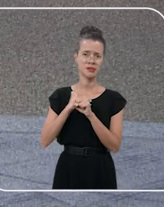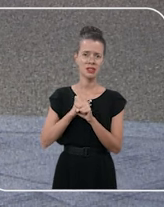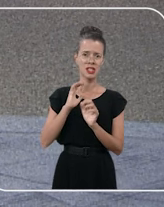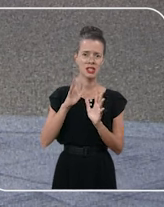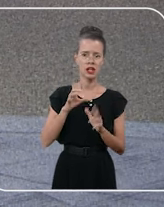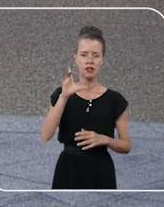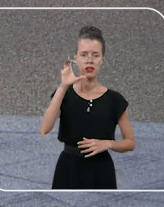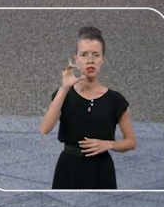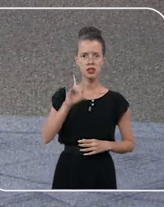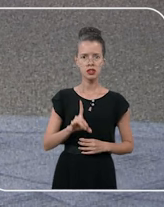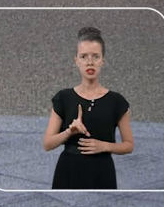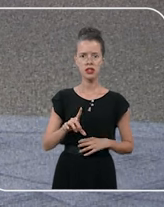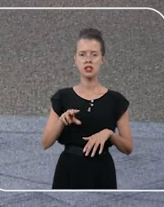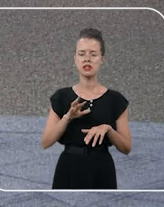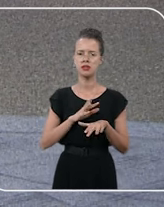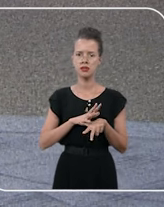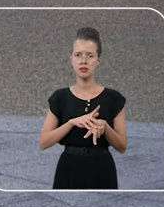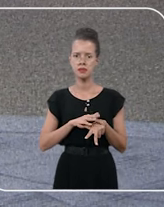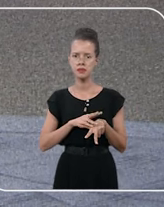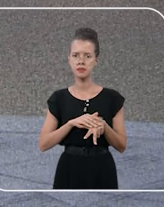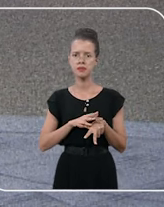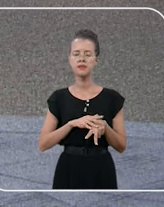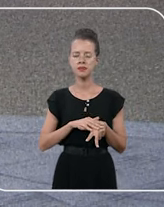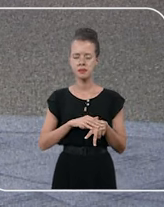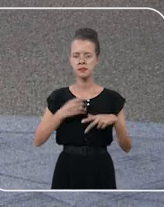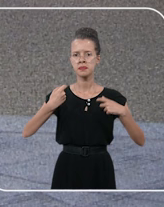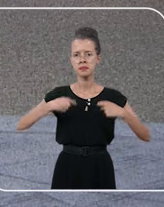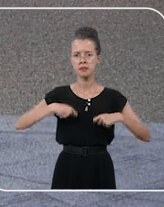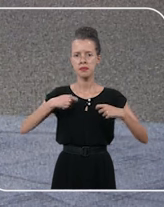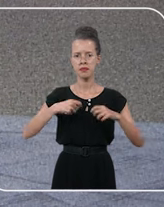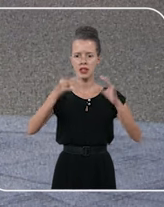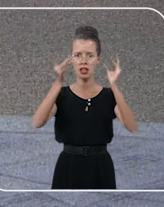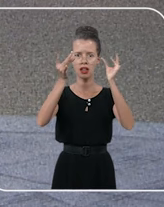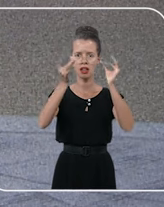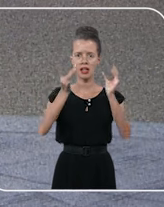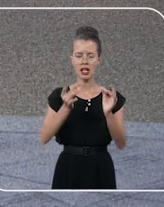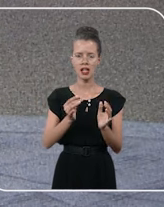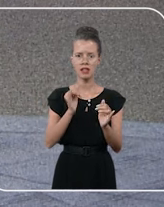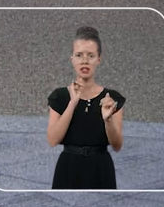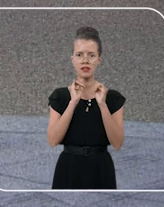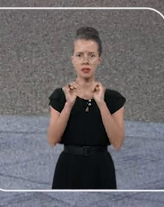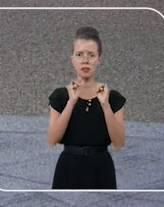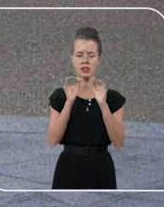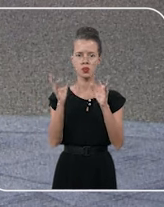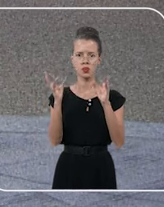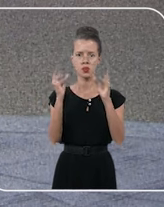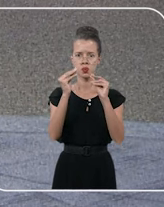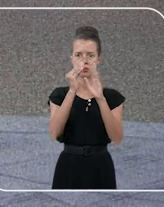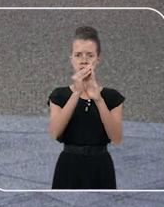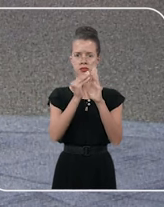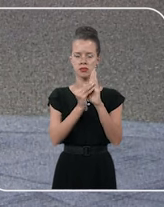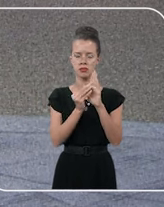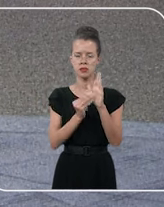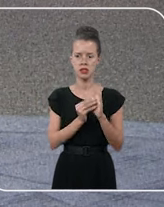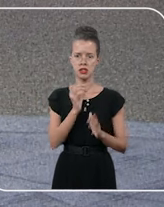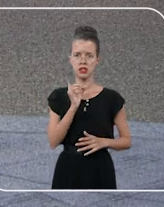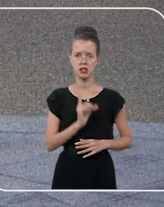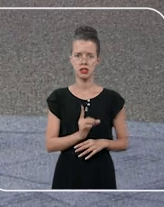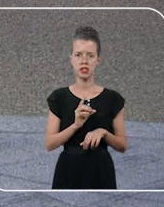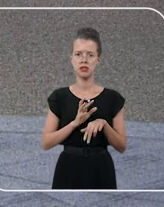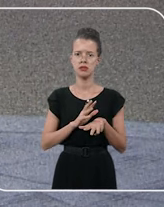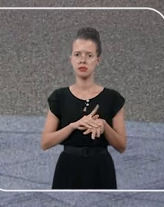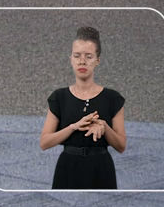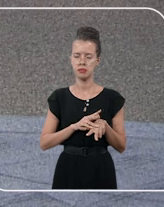paciente ter todos os dados, eu queria ouvir, inclusive, a opinião de ambos aí sobre essa questão